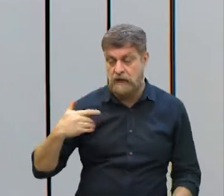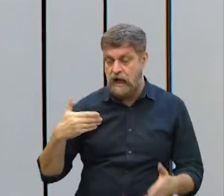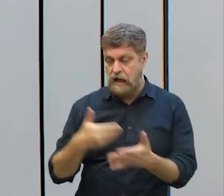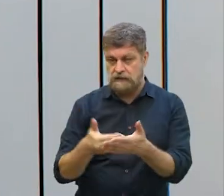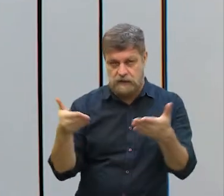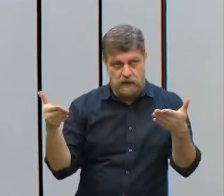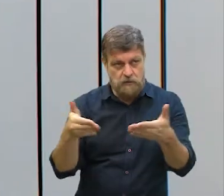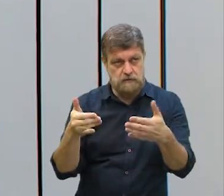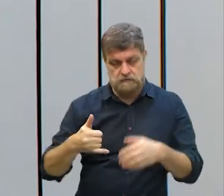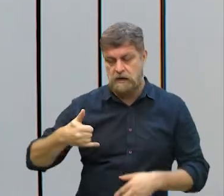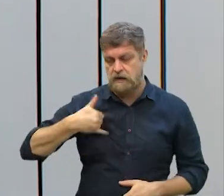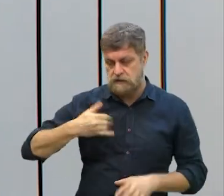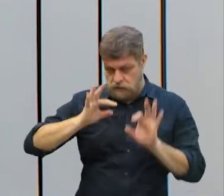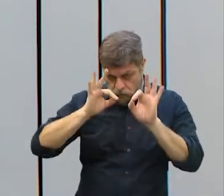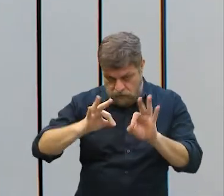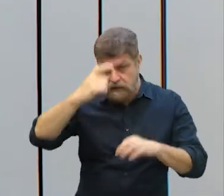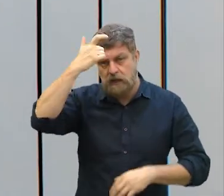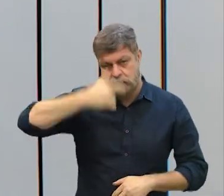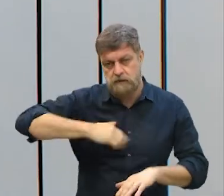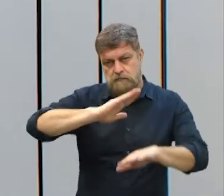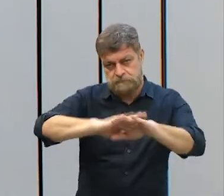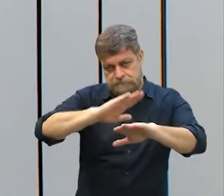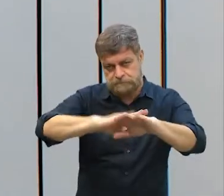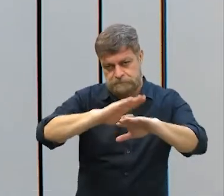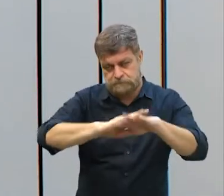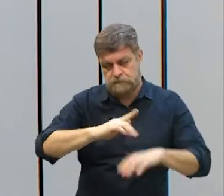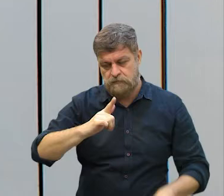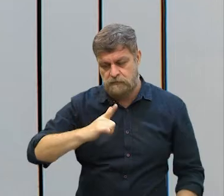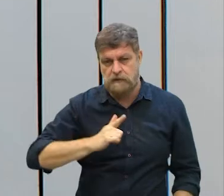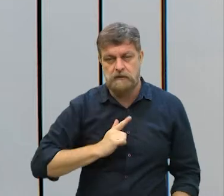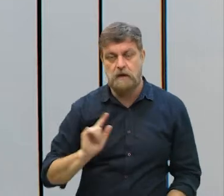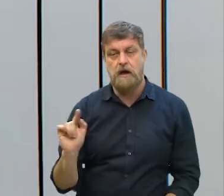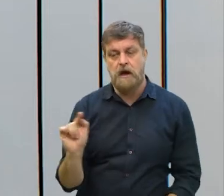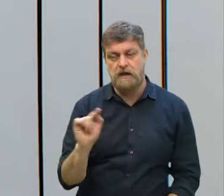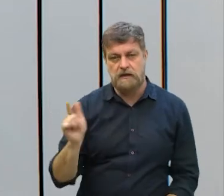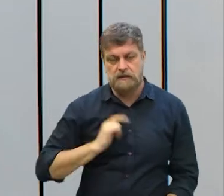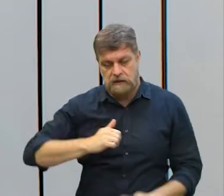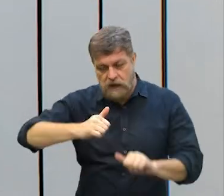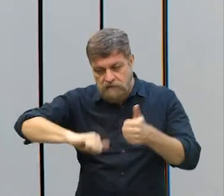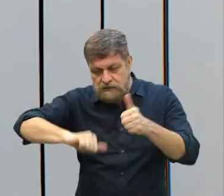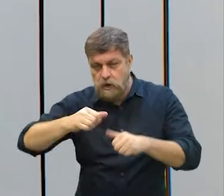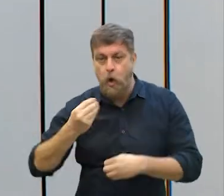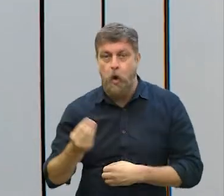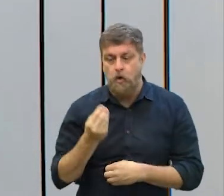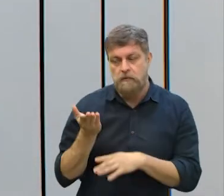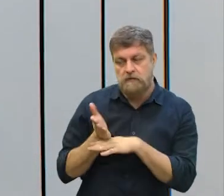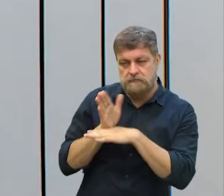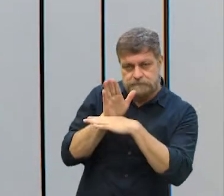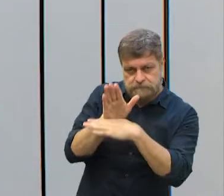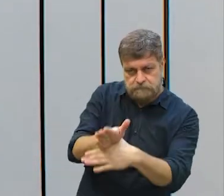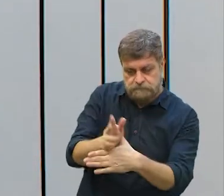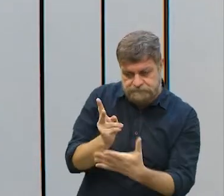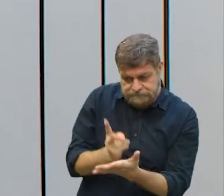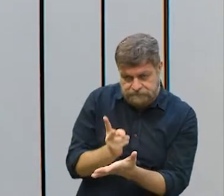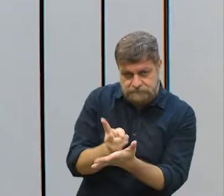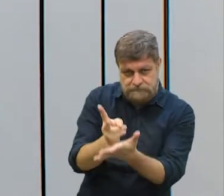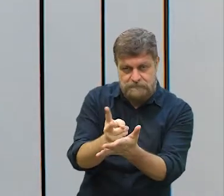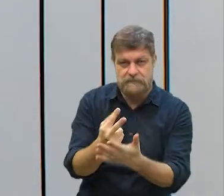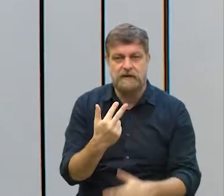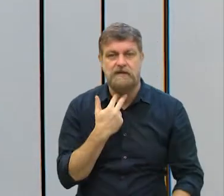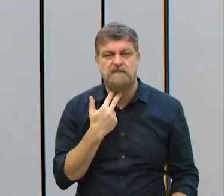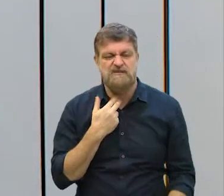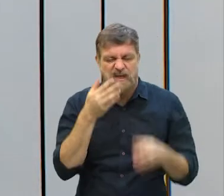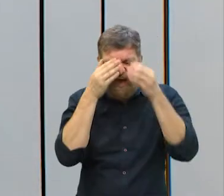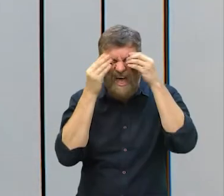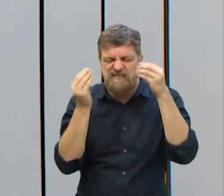até hoje. Mas a hora que tiver que fazer, a gente vai fazer. Mas é que nem a gente fala, tem que ter uma análise para poder ajudar, sempre tá definindo,